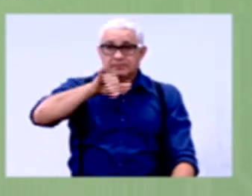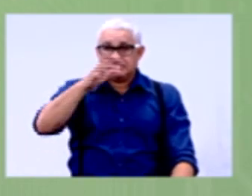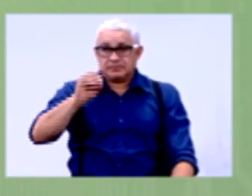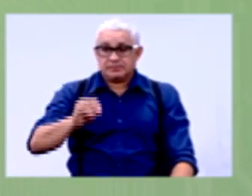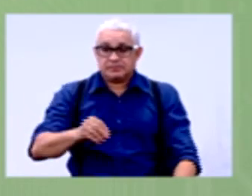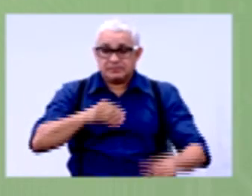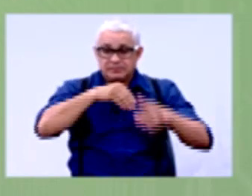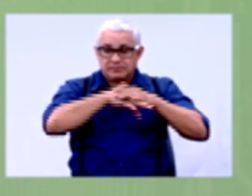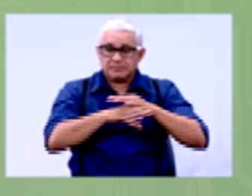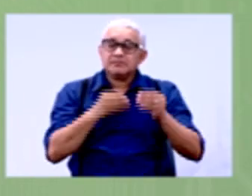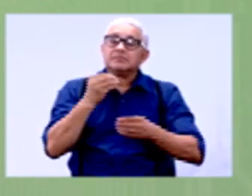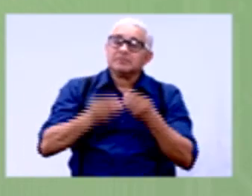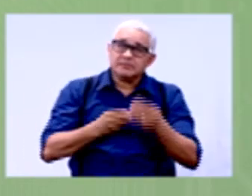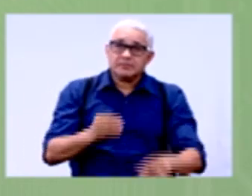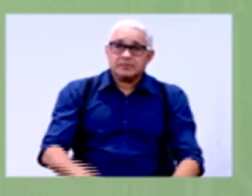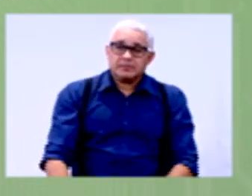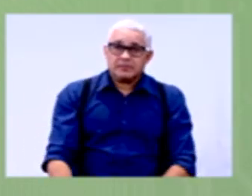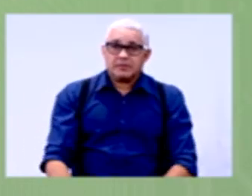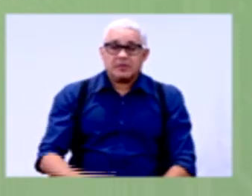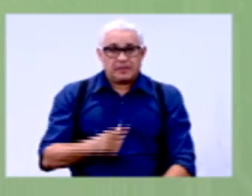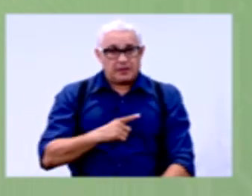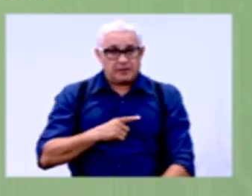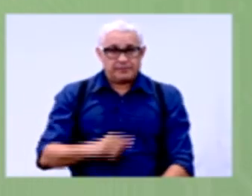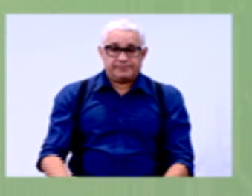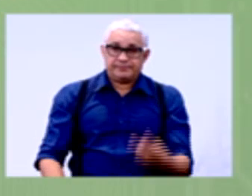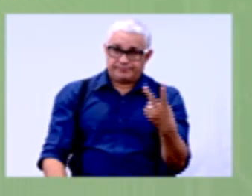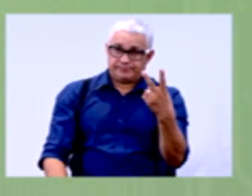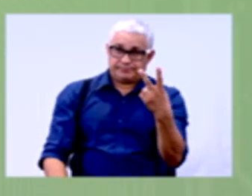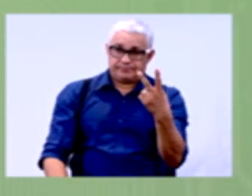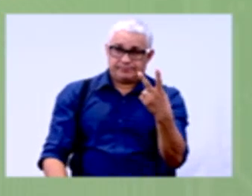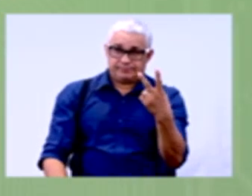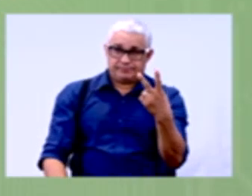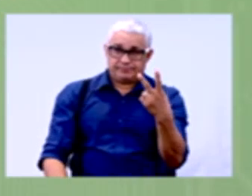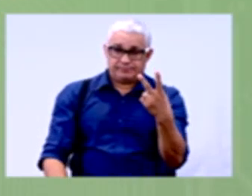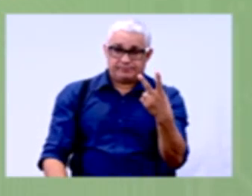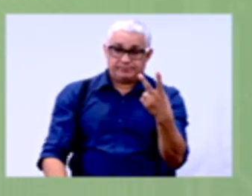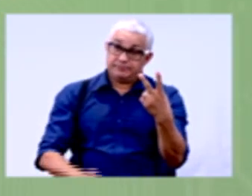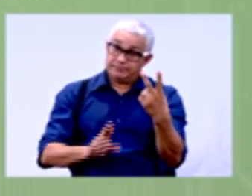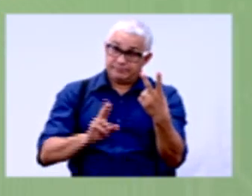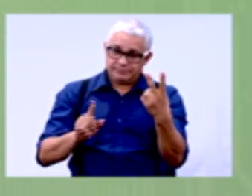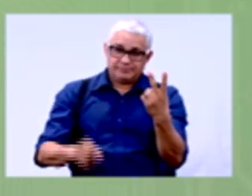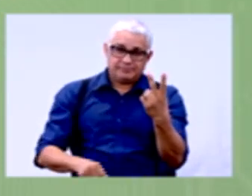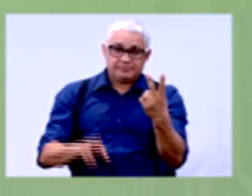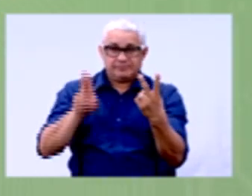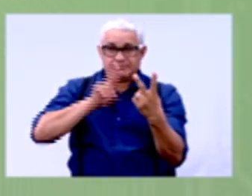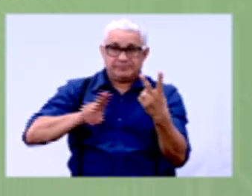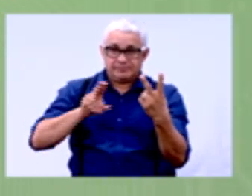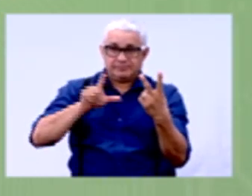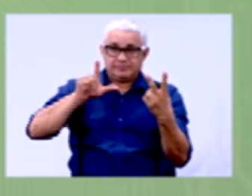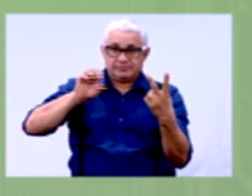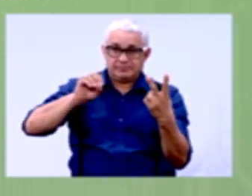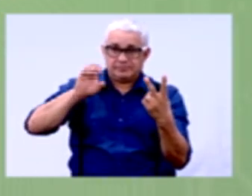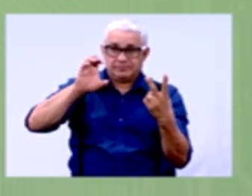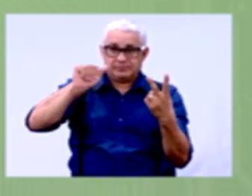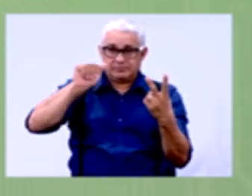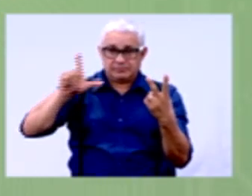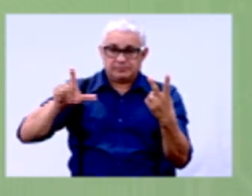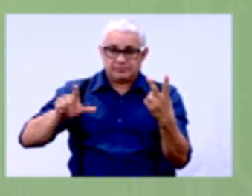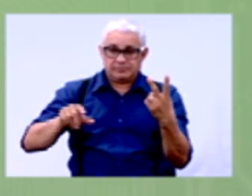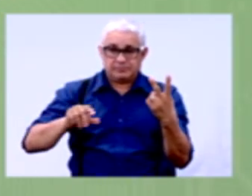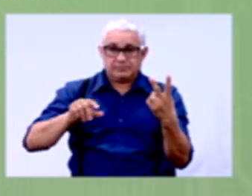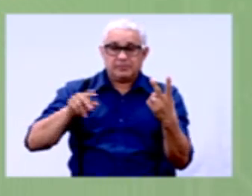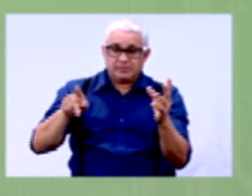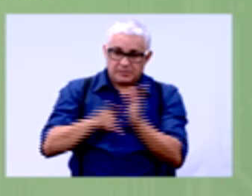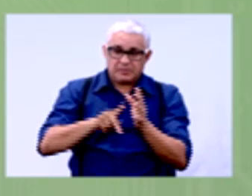esse armazenamento, né? Existem 2 funções interessantes, utilizando o armazenamento local de informações do